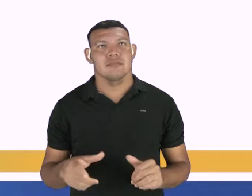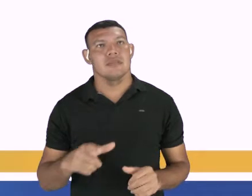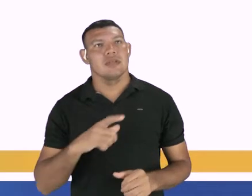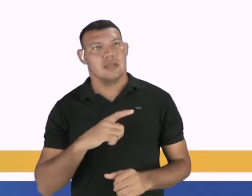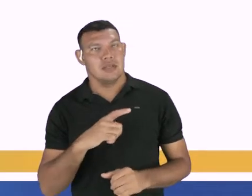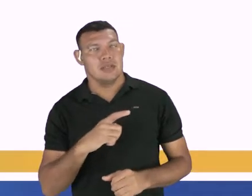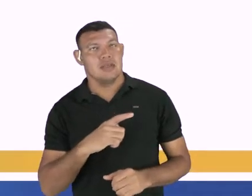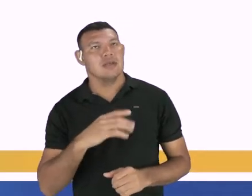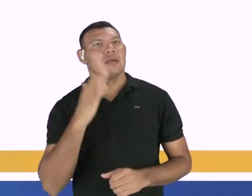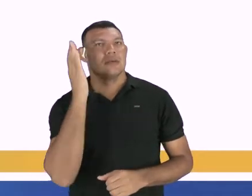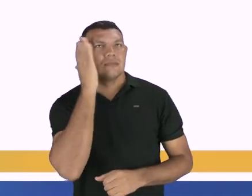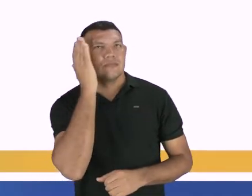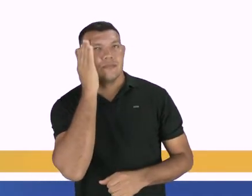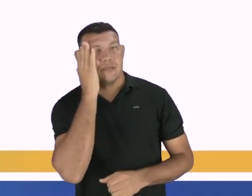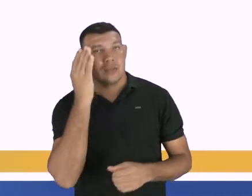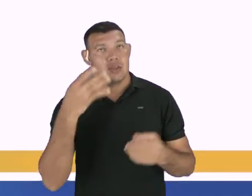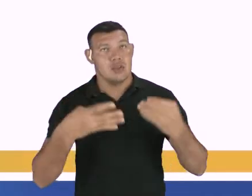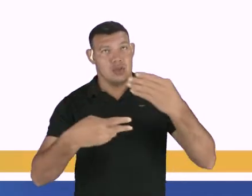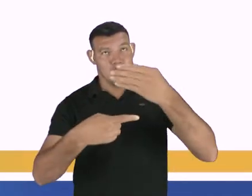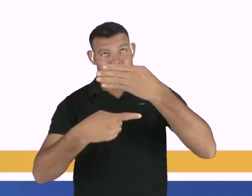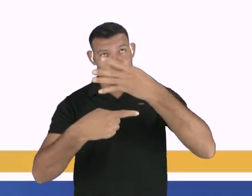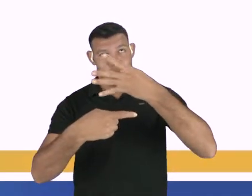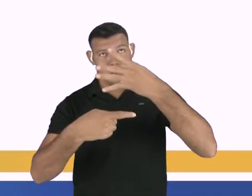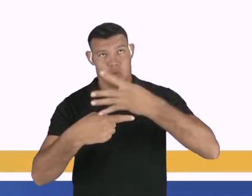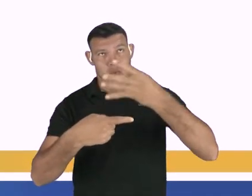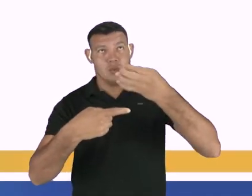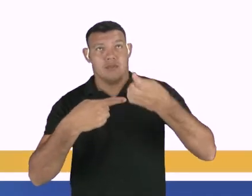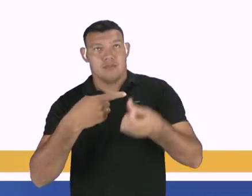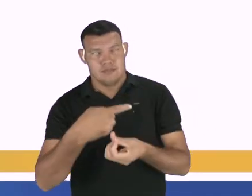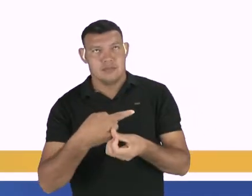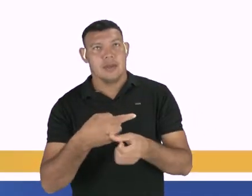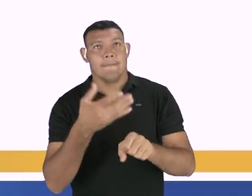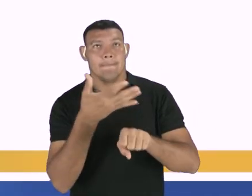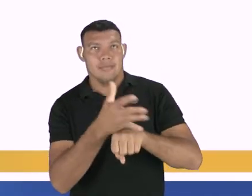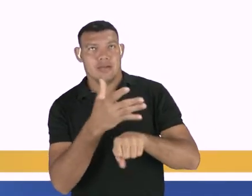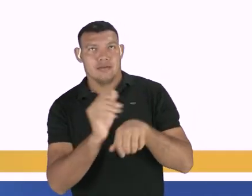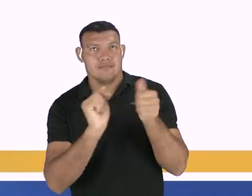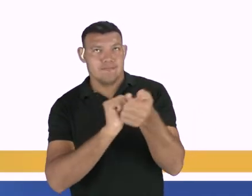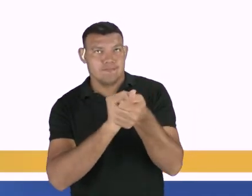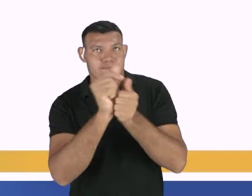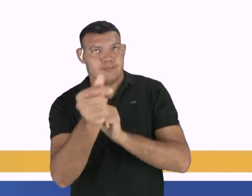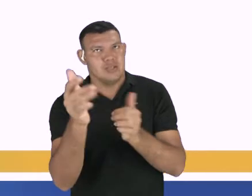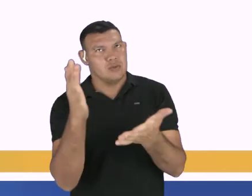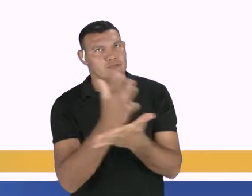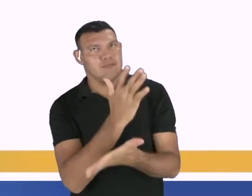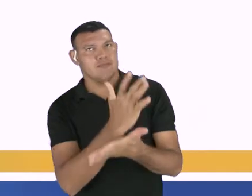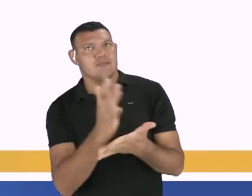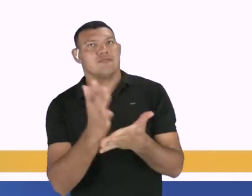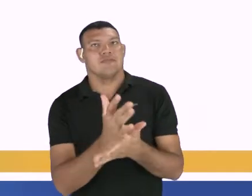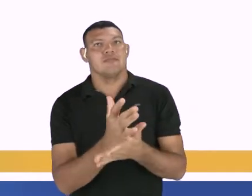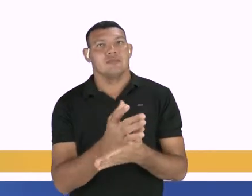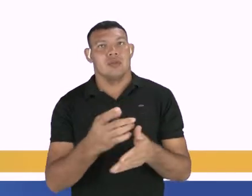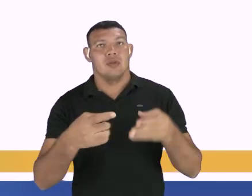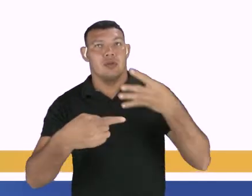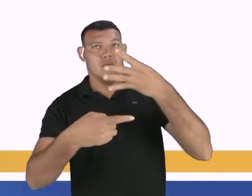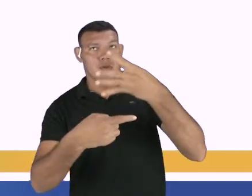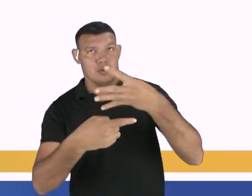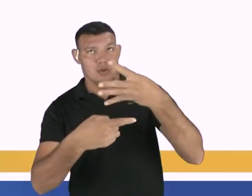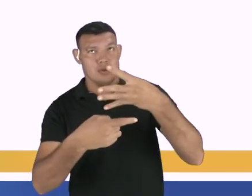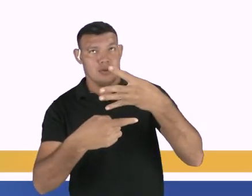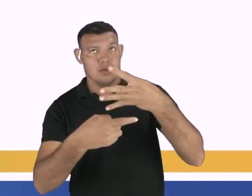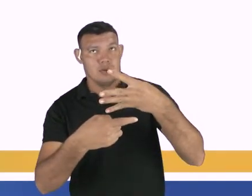A gente sabemos que 4/6 dos alunos dessa turma praticam algum esporte. Sabemos ainda que 4/5